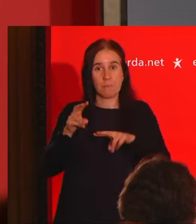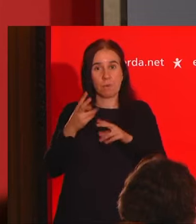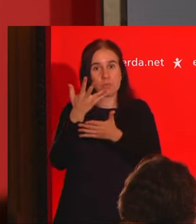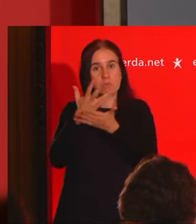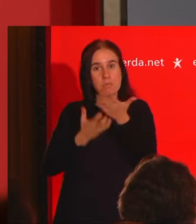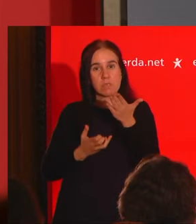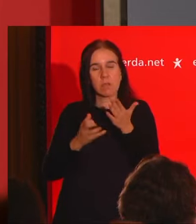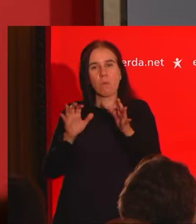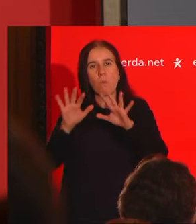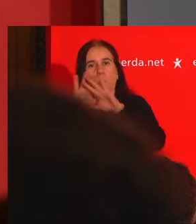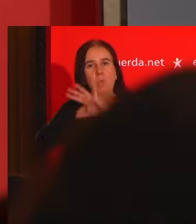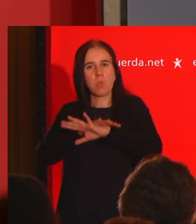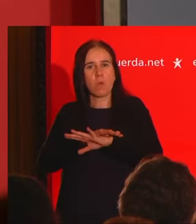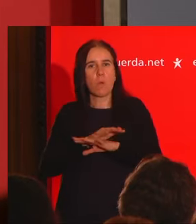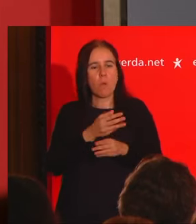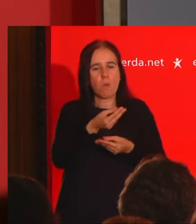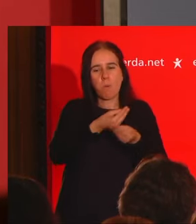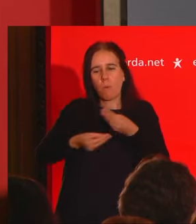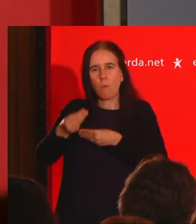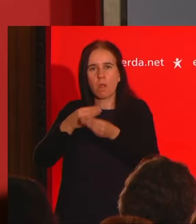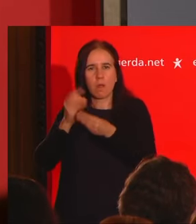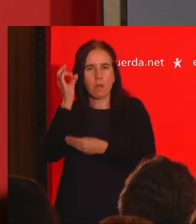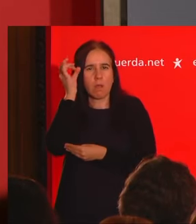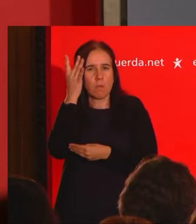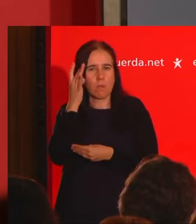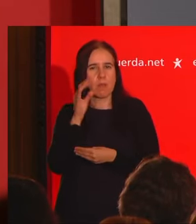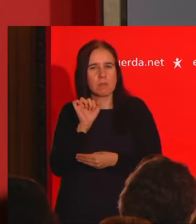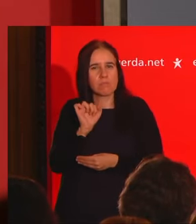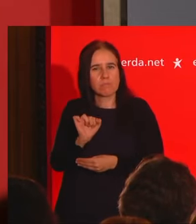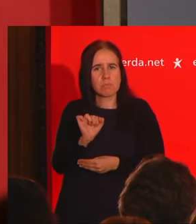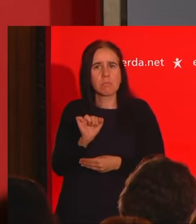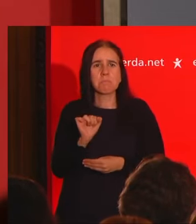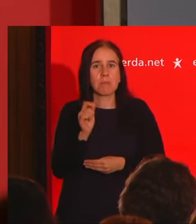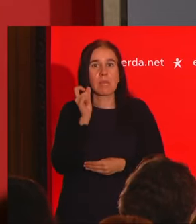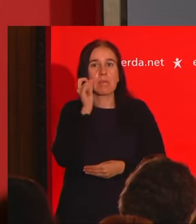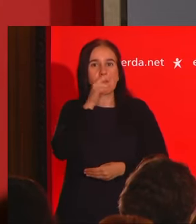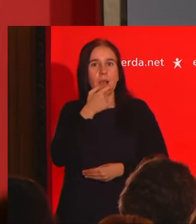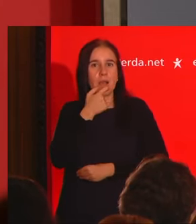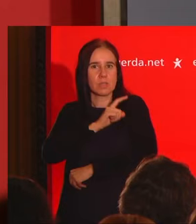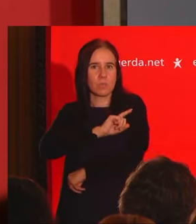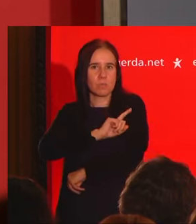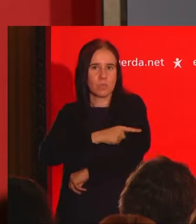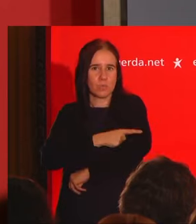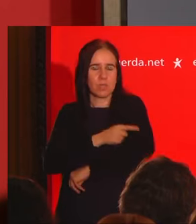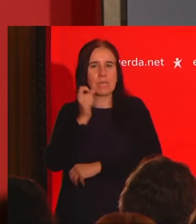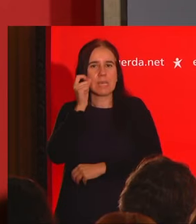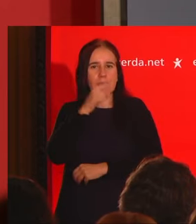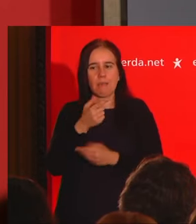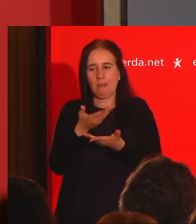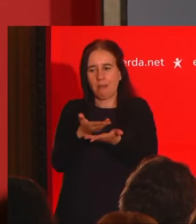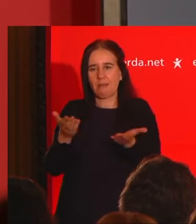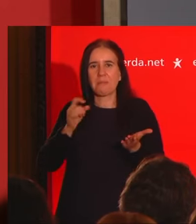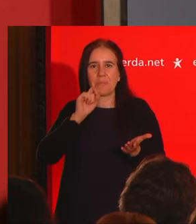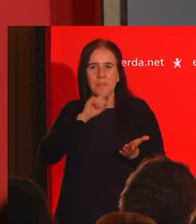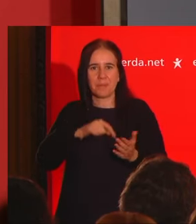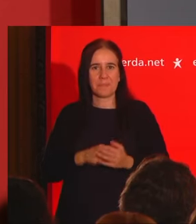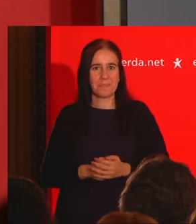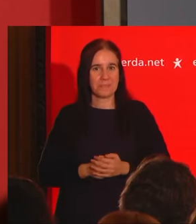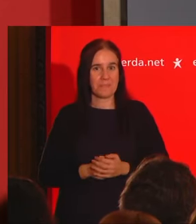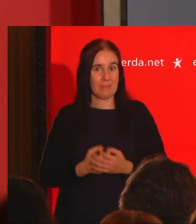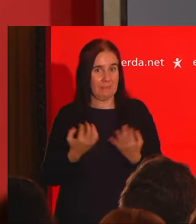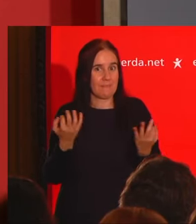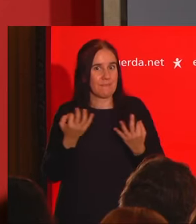ou encobrir os lucros de negociatas mafiosas está ao alcance de quem tem poder e de quem tem meios. Na